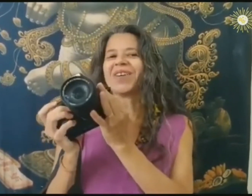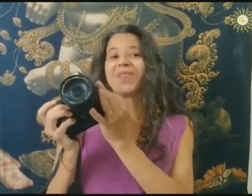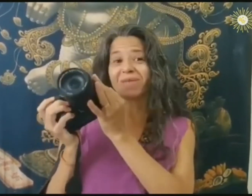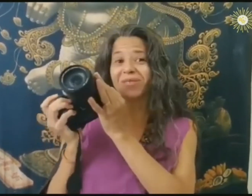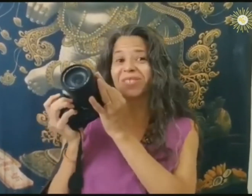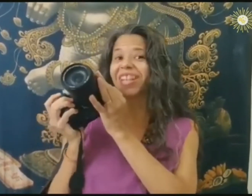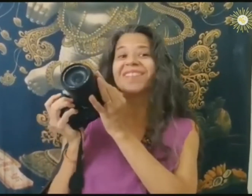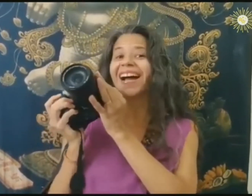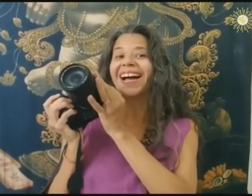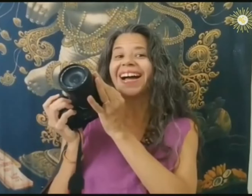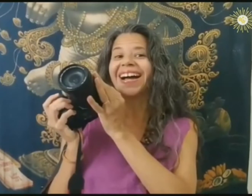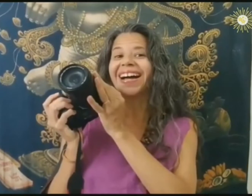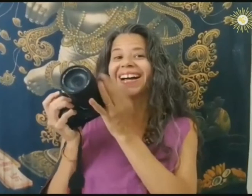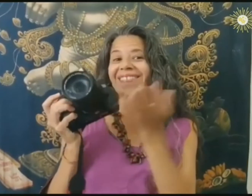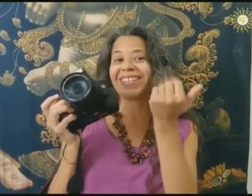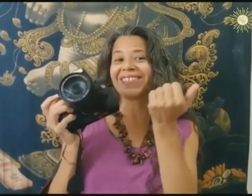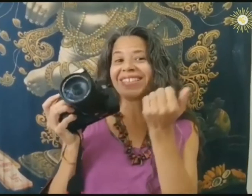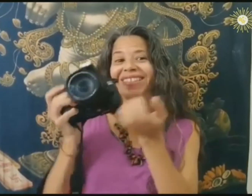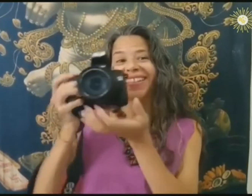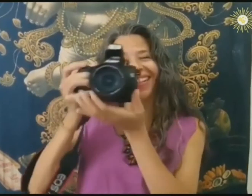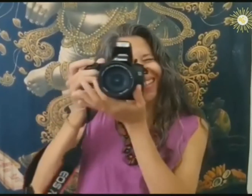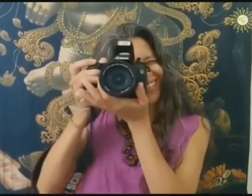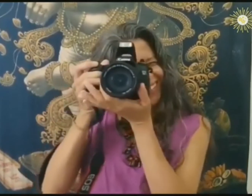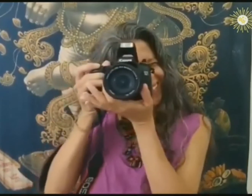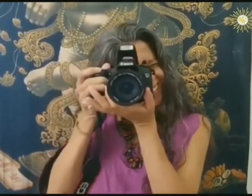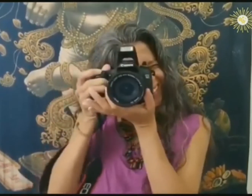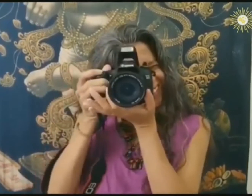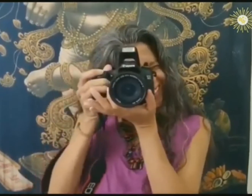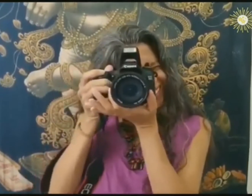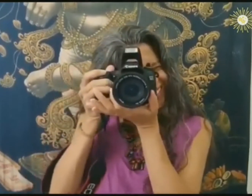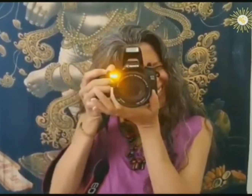Então, vamos fotografar? Vem comigo.